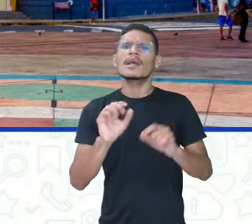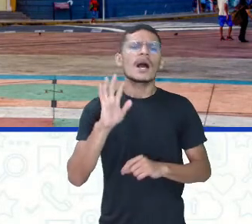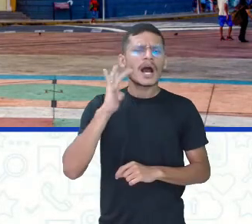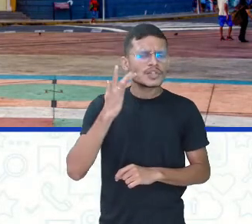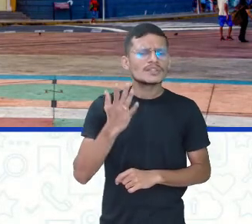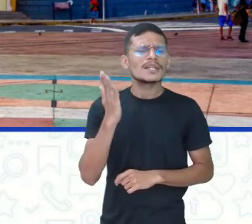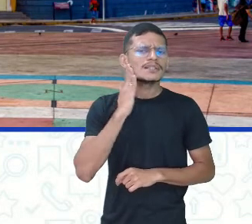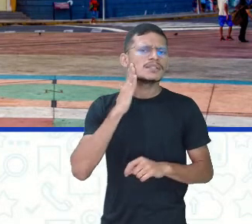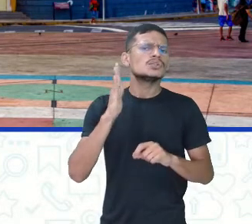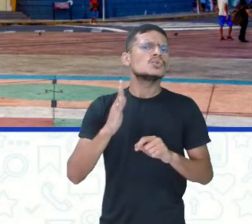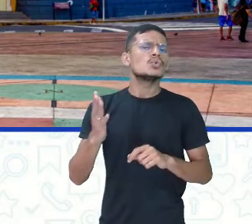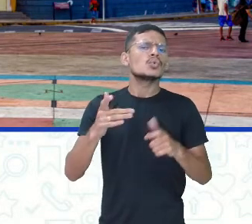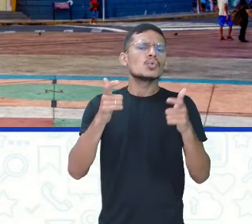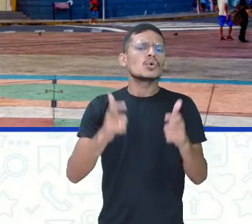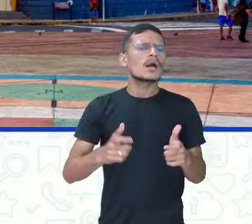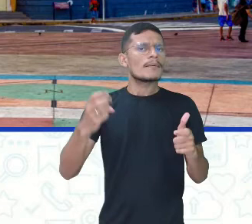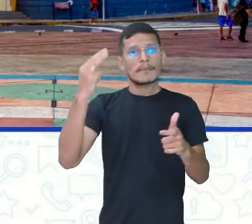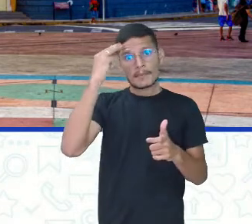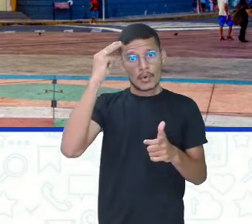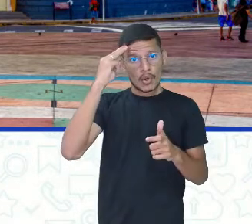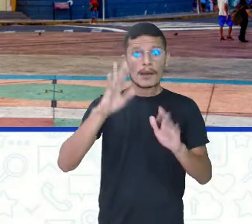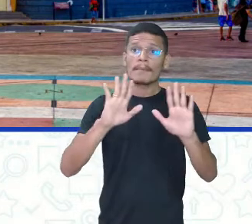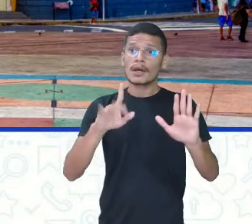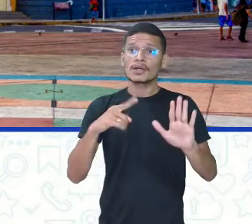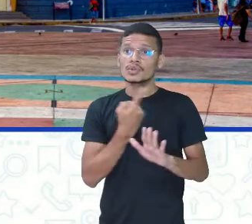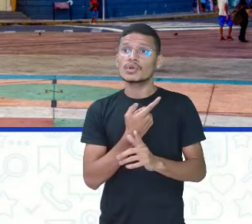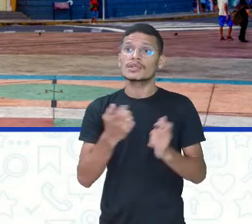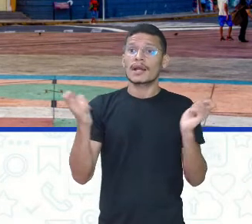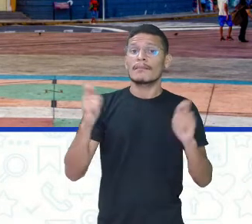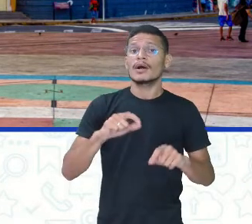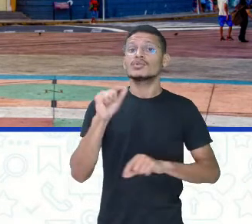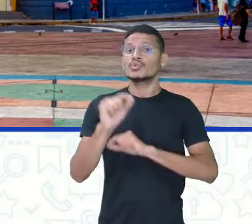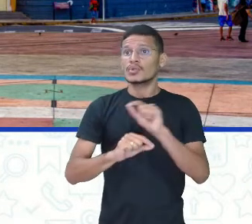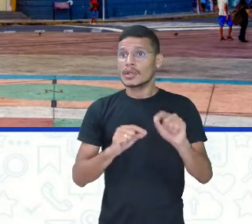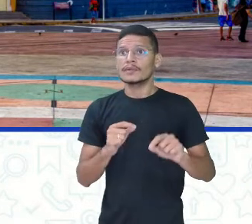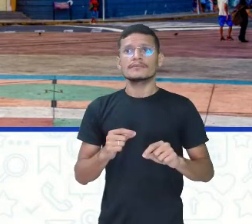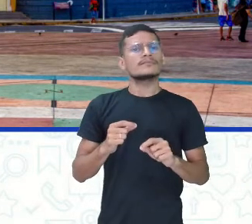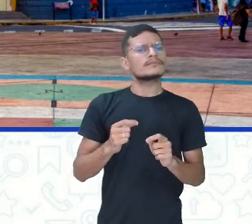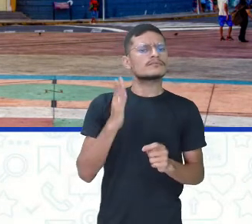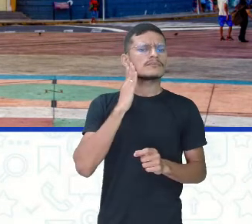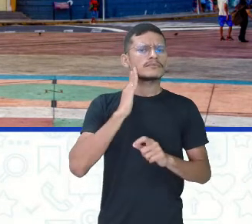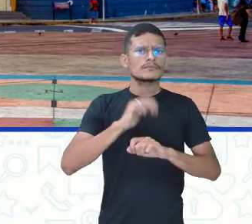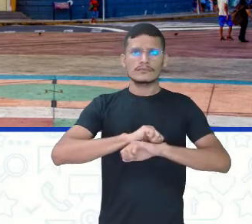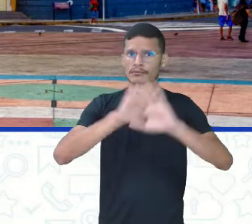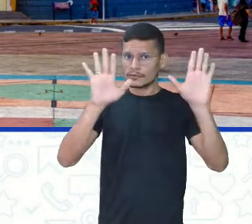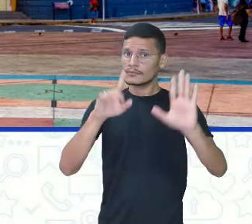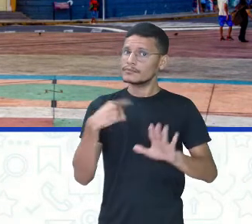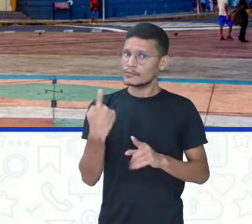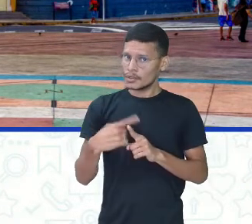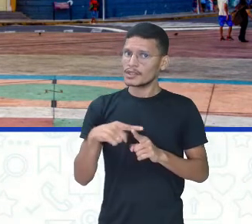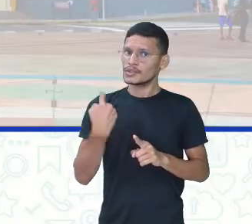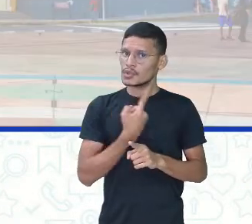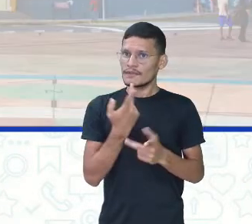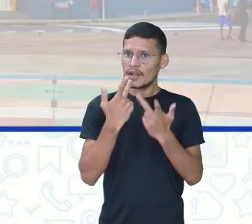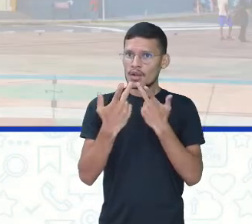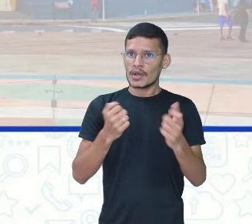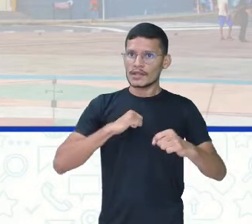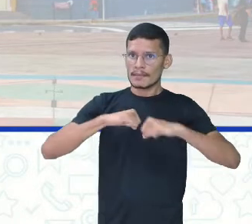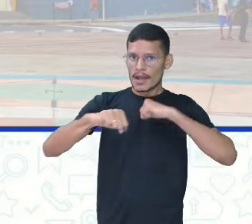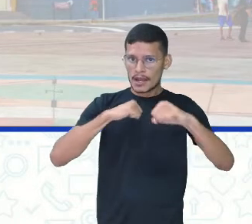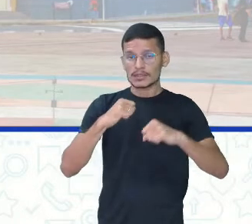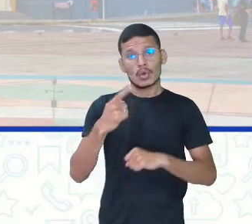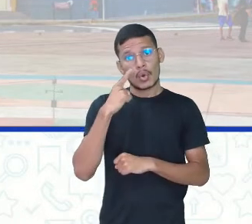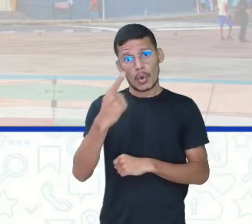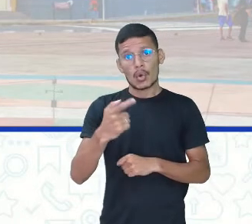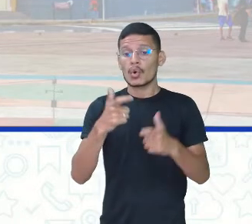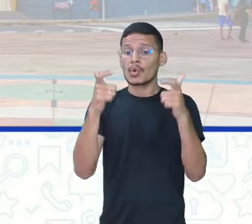de memória, né, a ideia de lugar de memória, mas só para a gente poder deixar tudo redondinho aqui, já que a gente puxou esse debate, né? Então é o